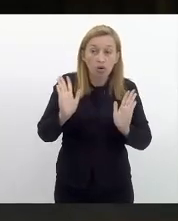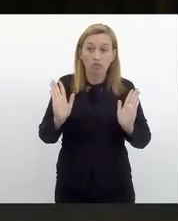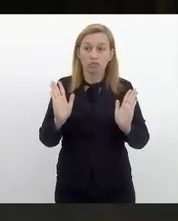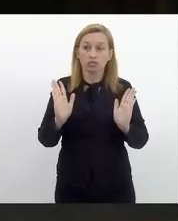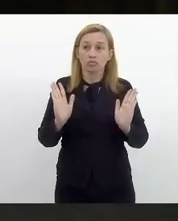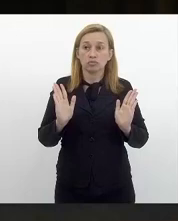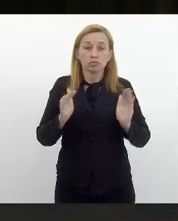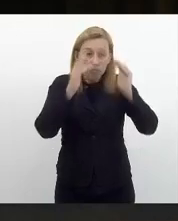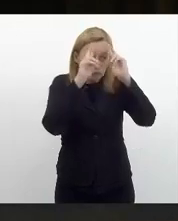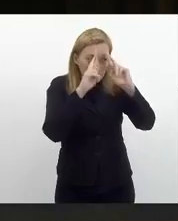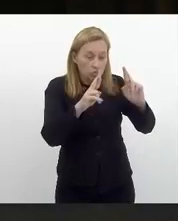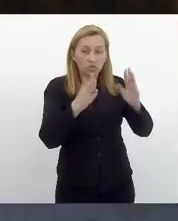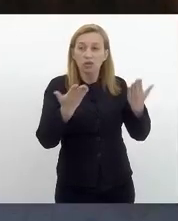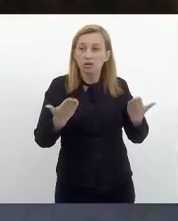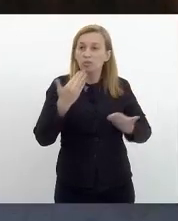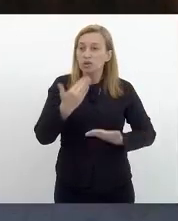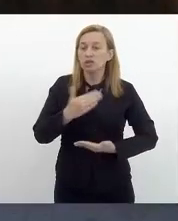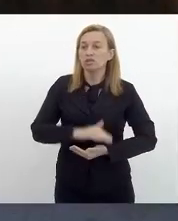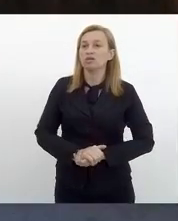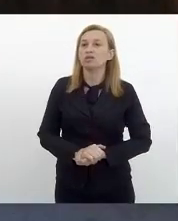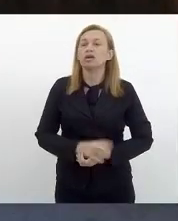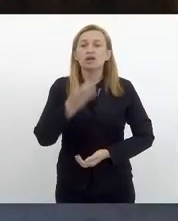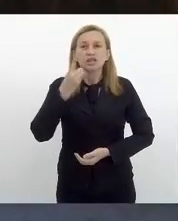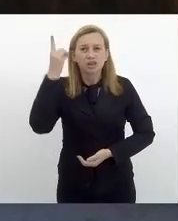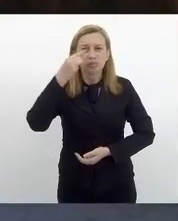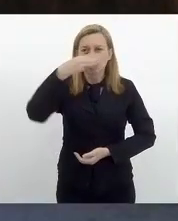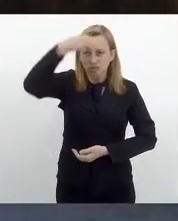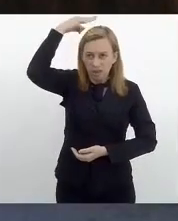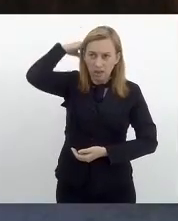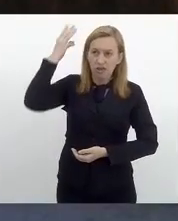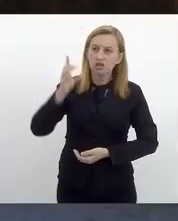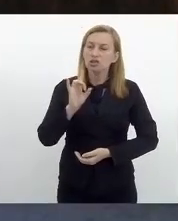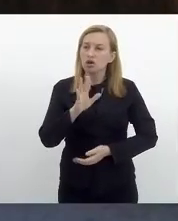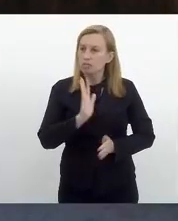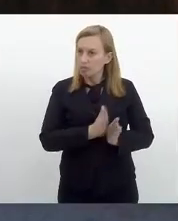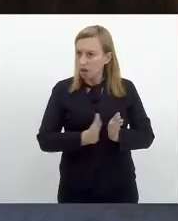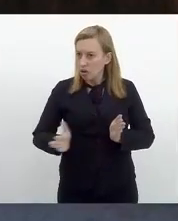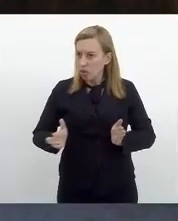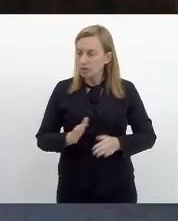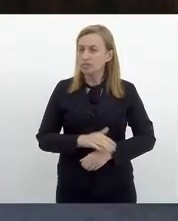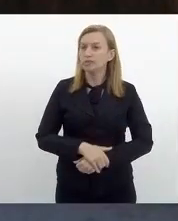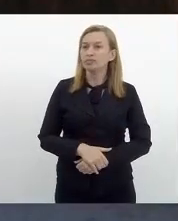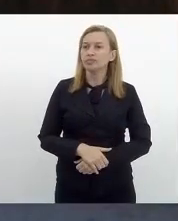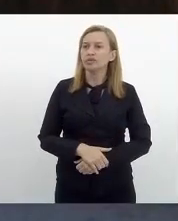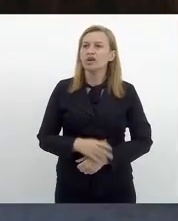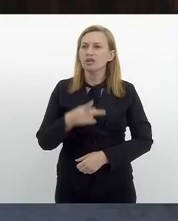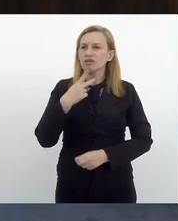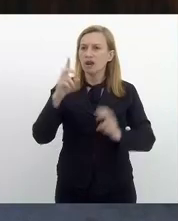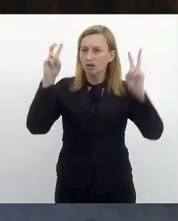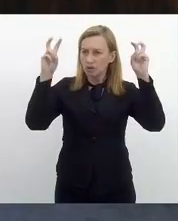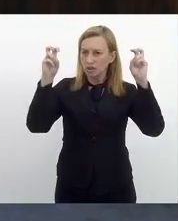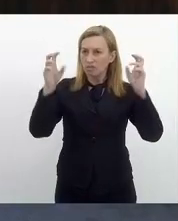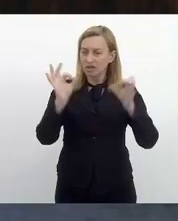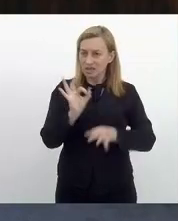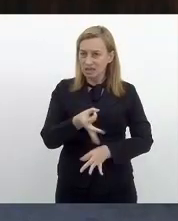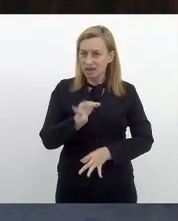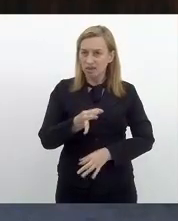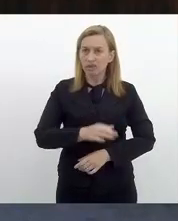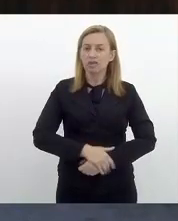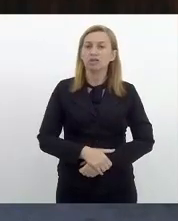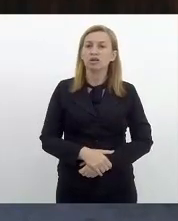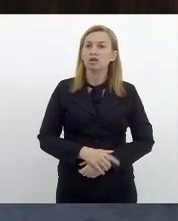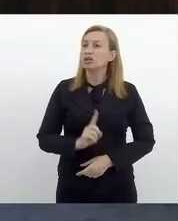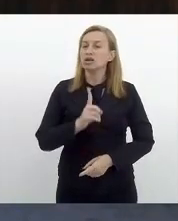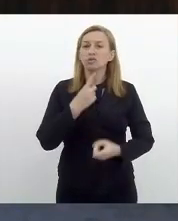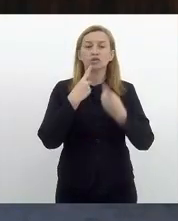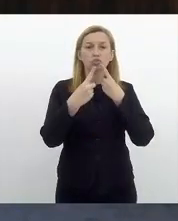procedimento é um pedido Deputado Márcio sim só pela ordem só pra gente falar o termo correta é que